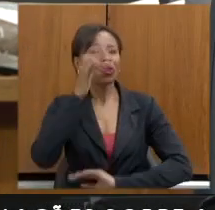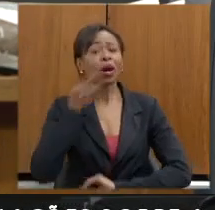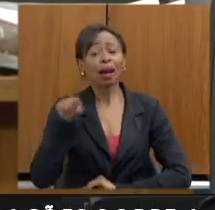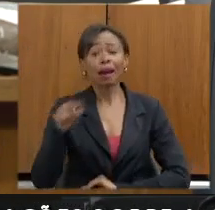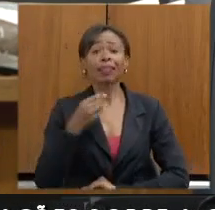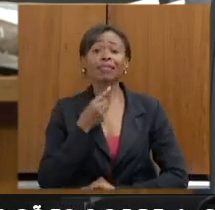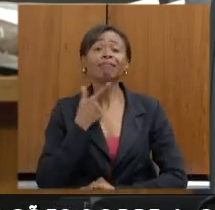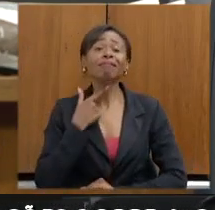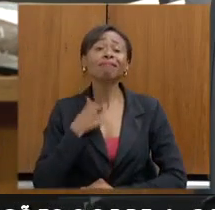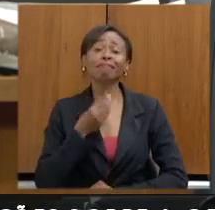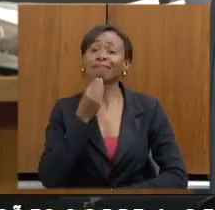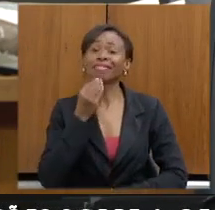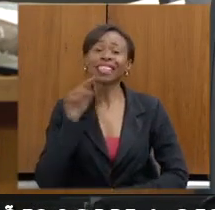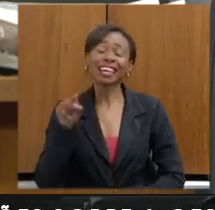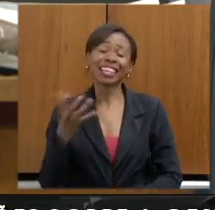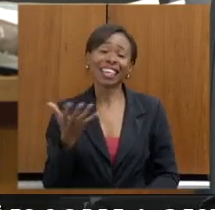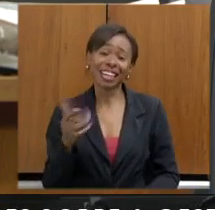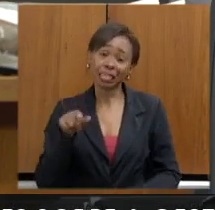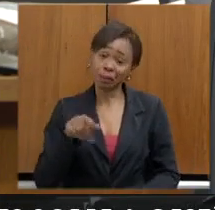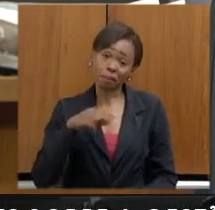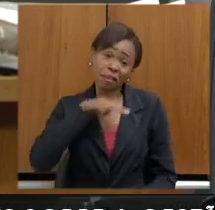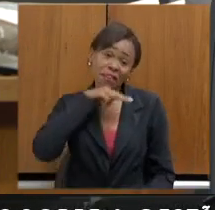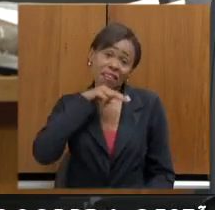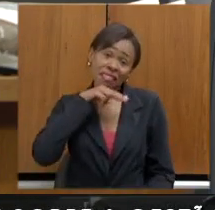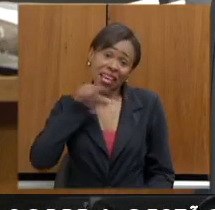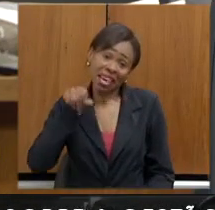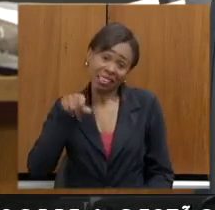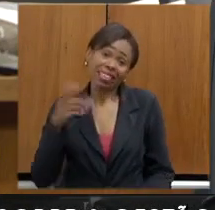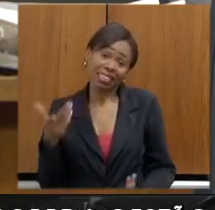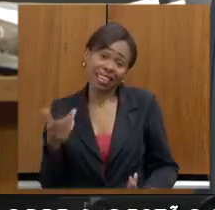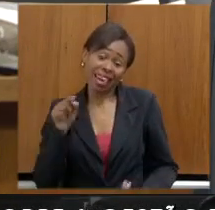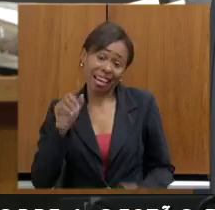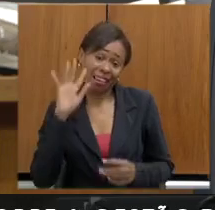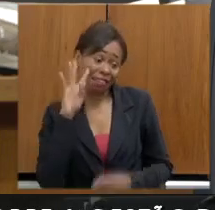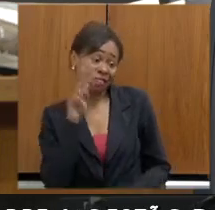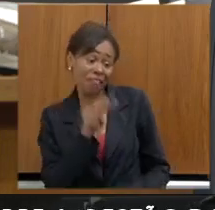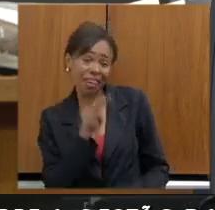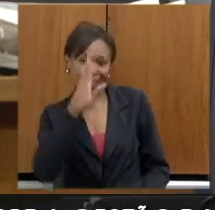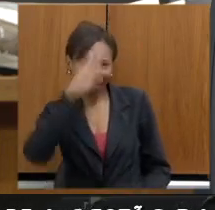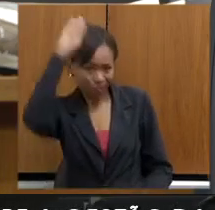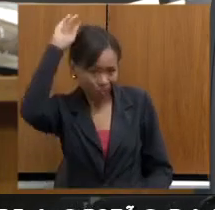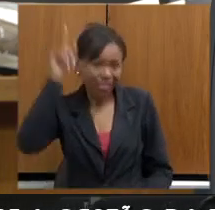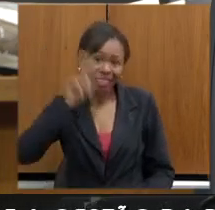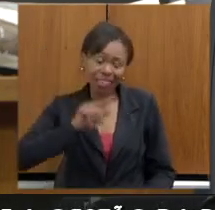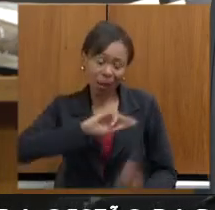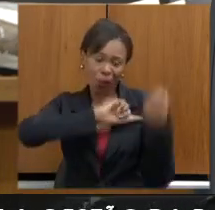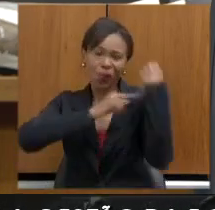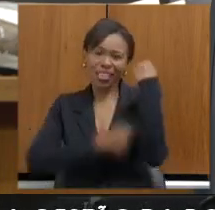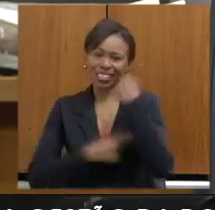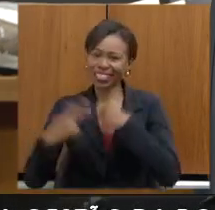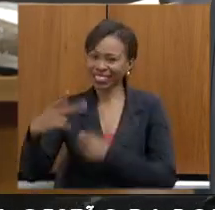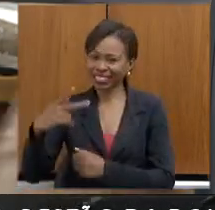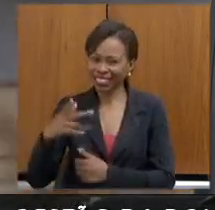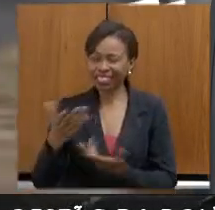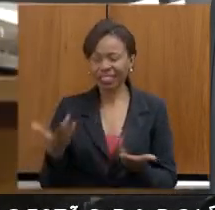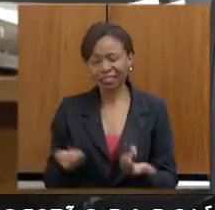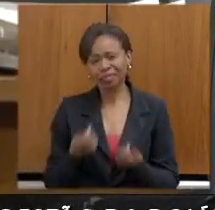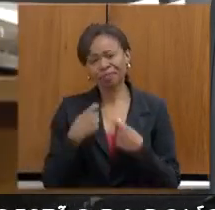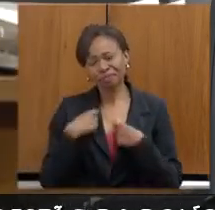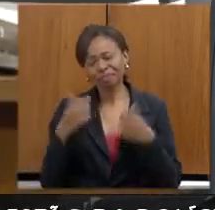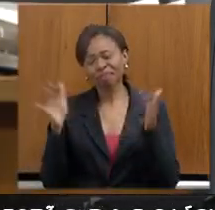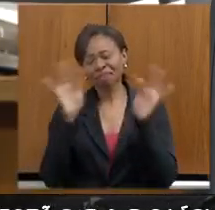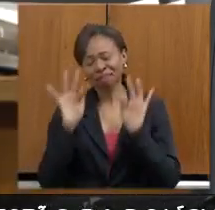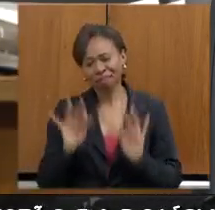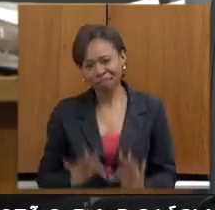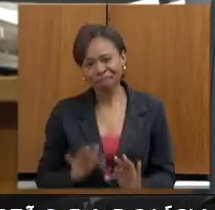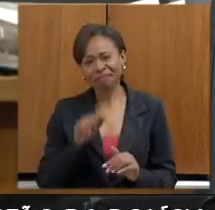os heróis da Beatriz minha neta são os bombeiros então é sempre uma alegria muito a receber